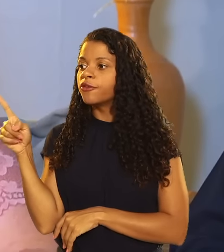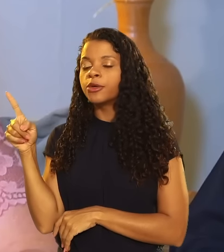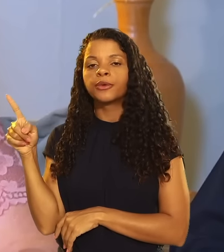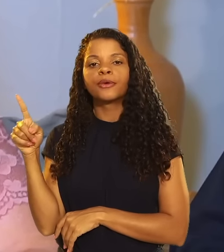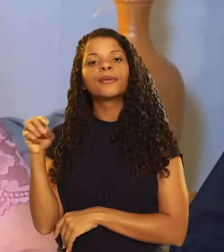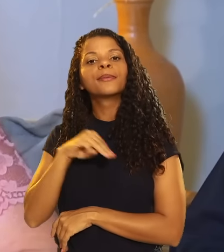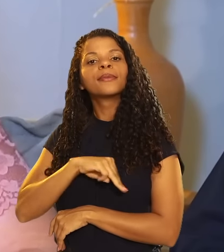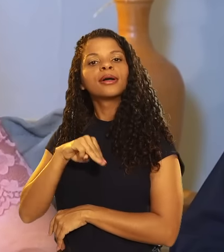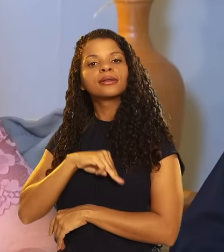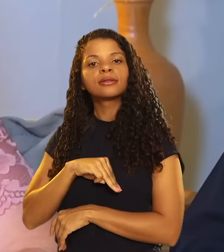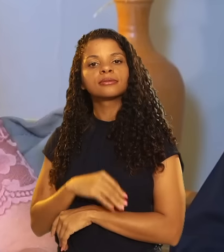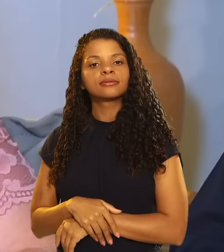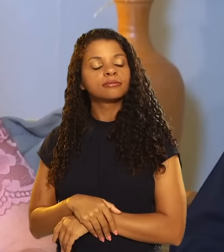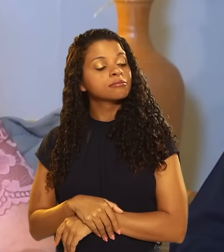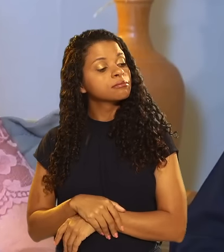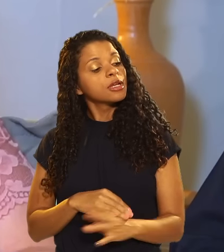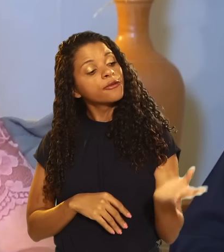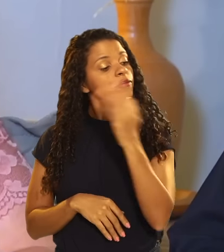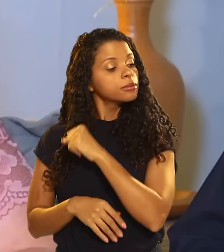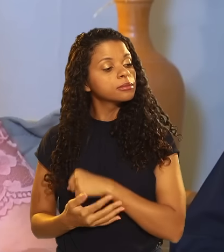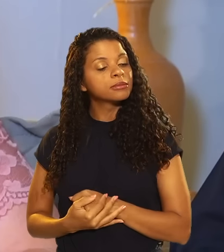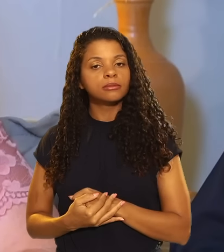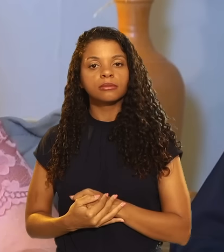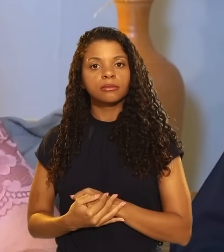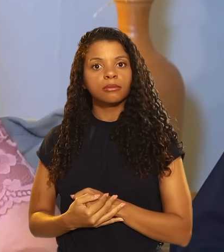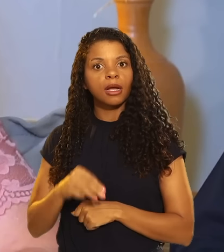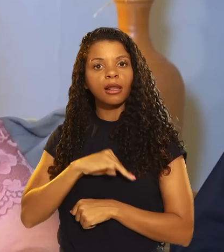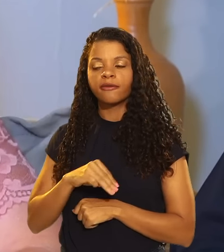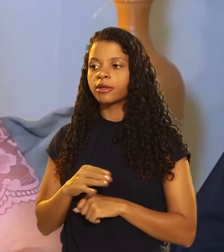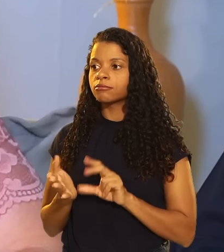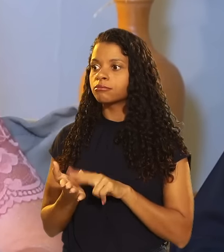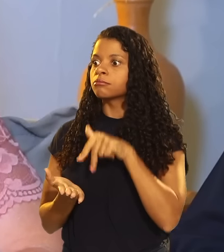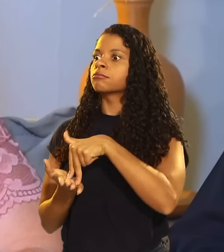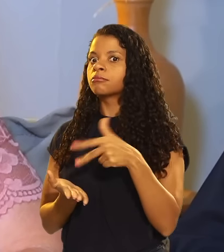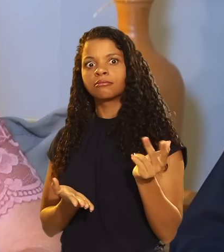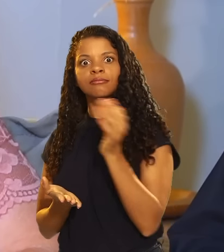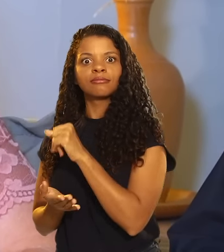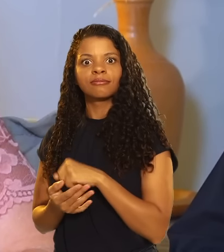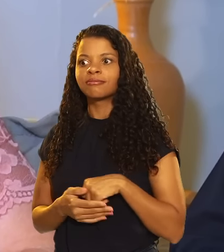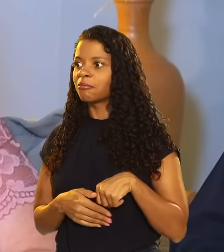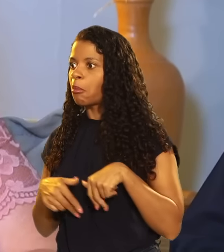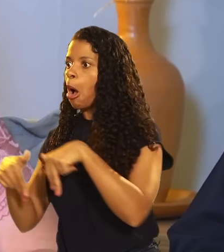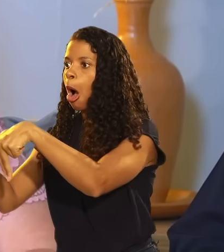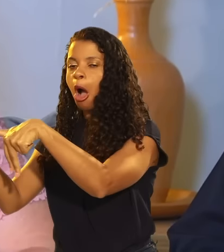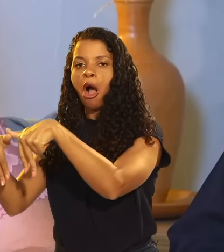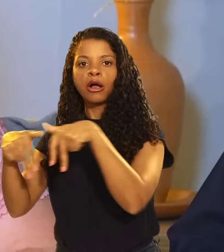ele levantou e o seguiu. Então ele atendeu prontamente ao chamado de Jesus.